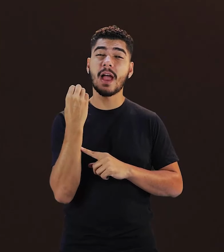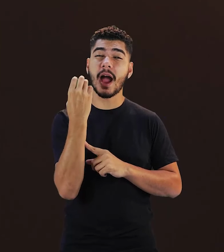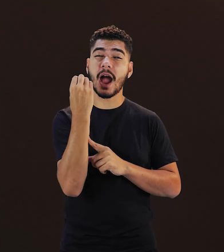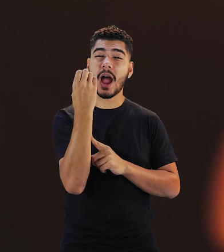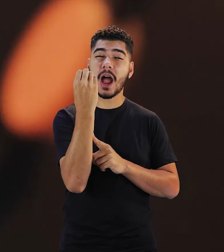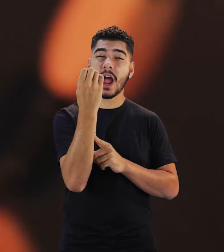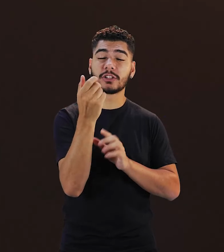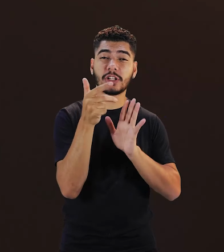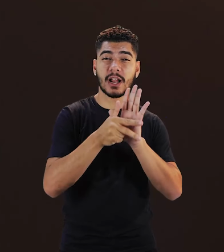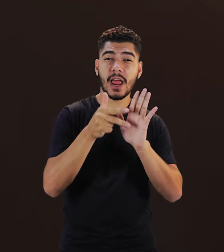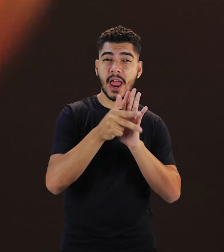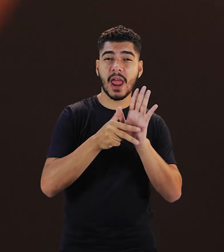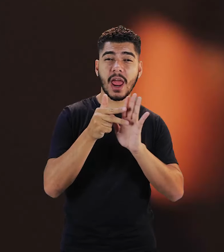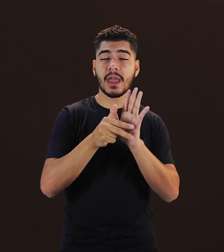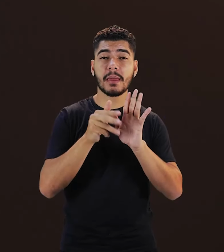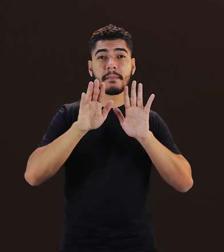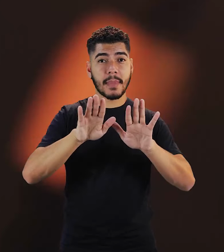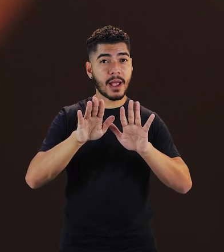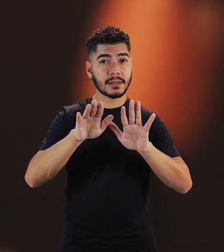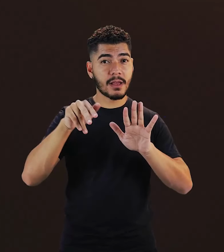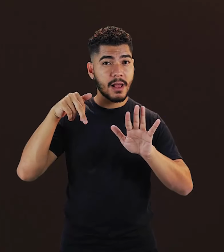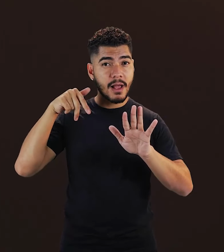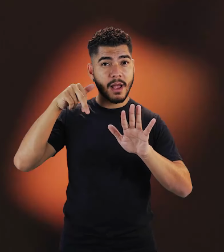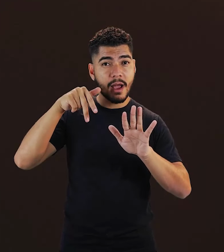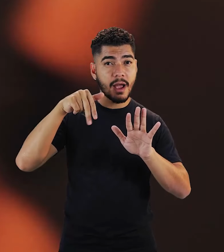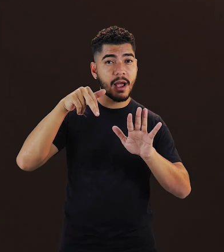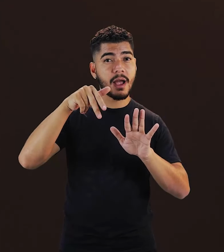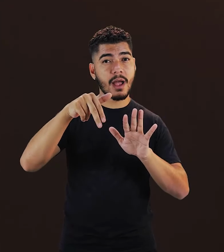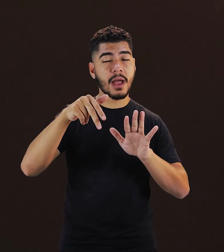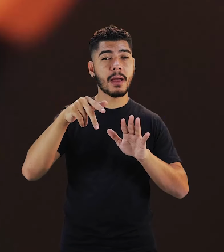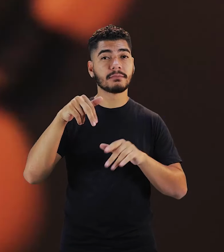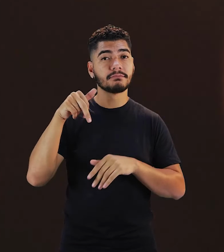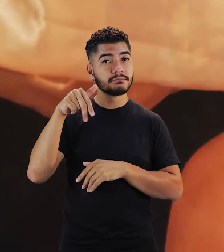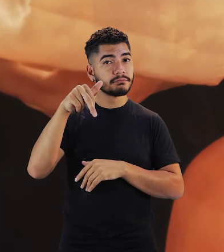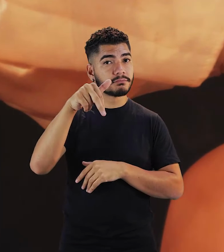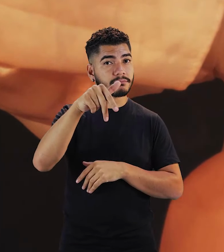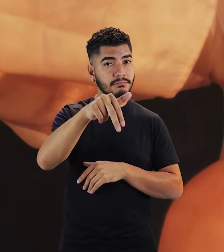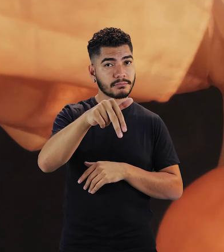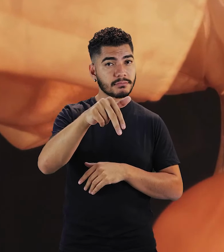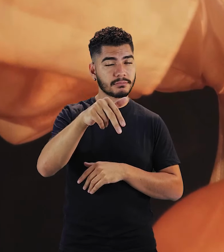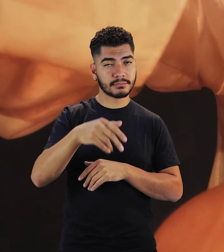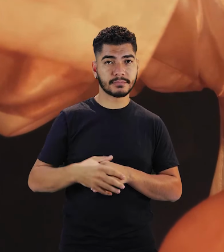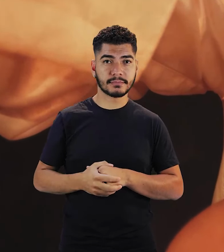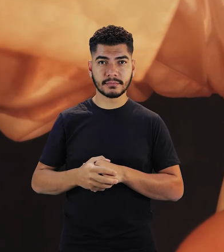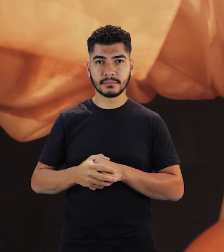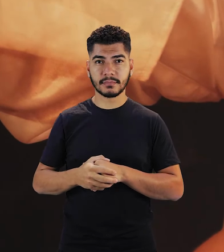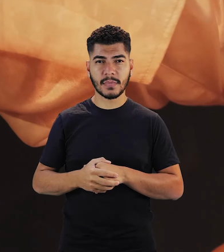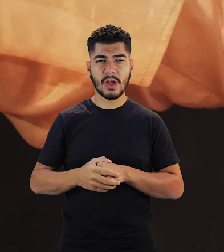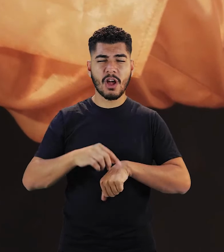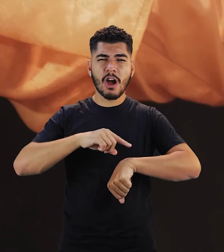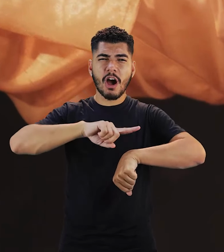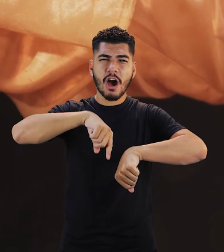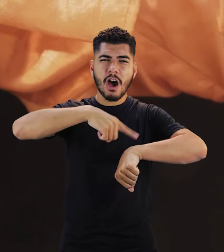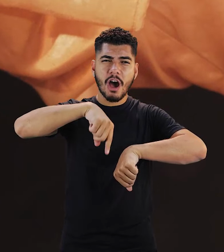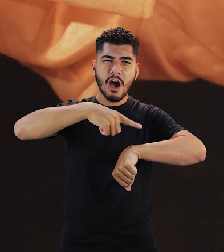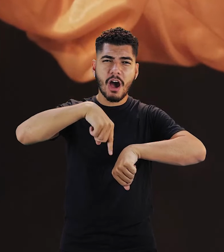viagem de trem e viajar de pé, naturalmente. Perder horas numa